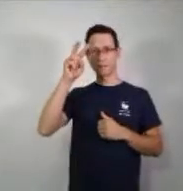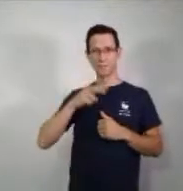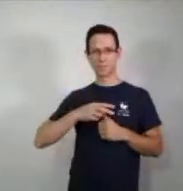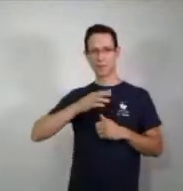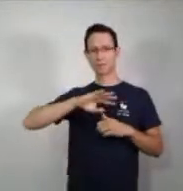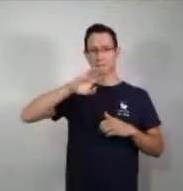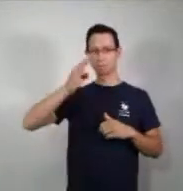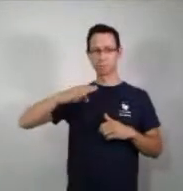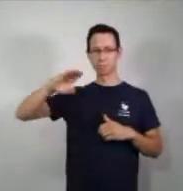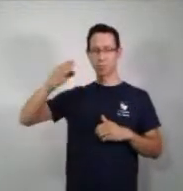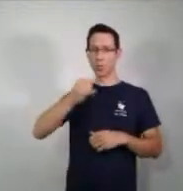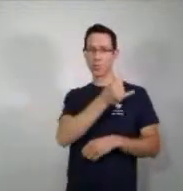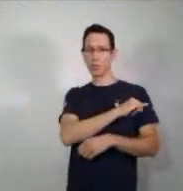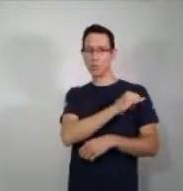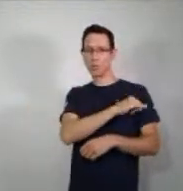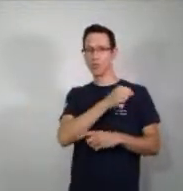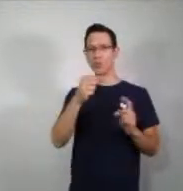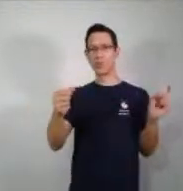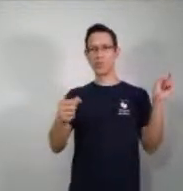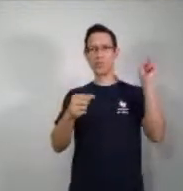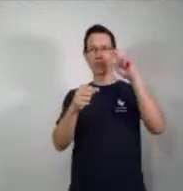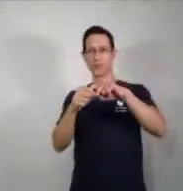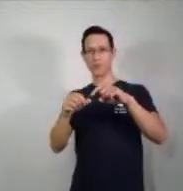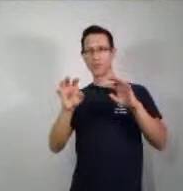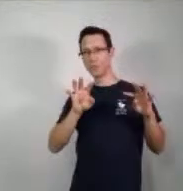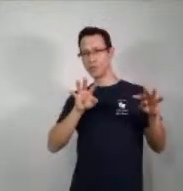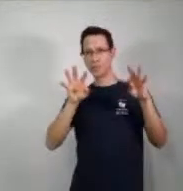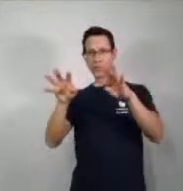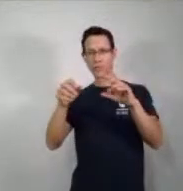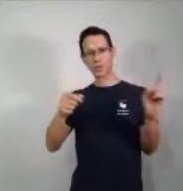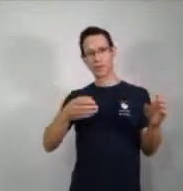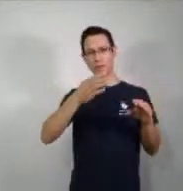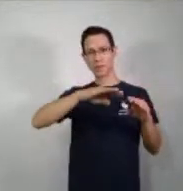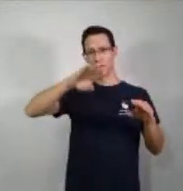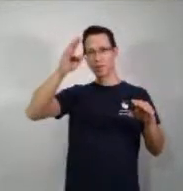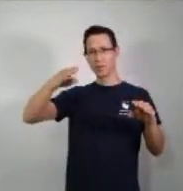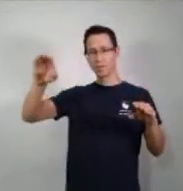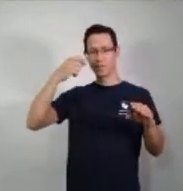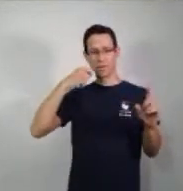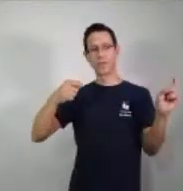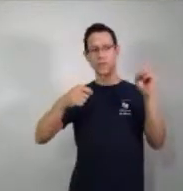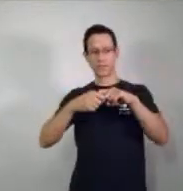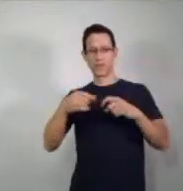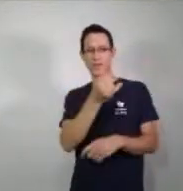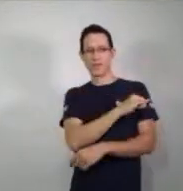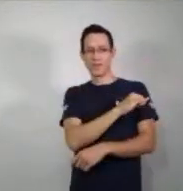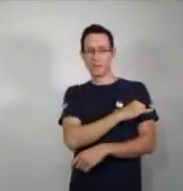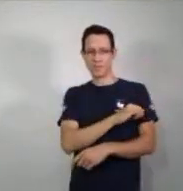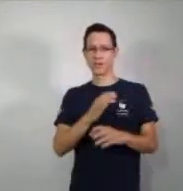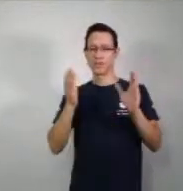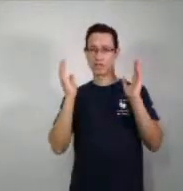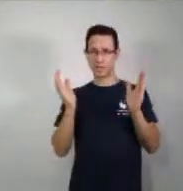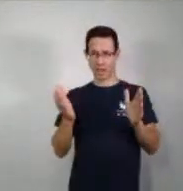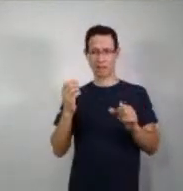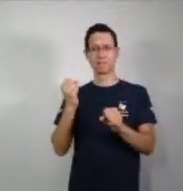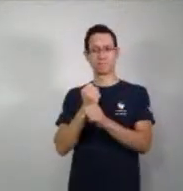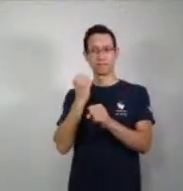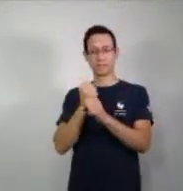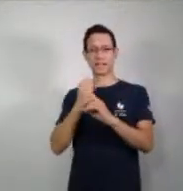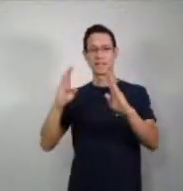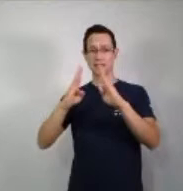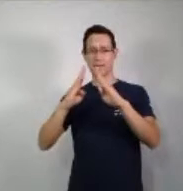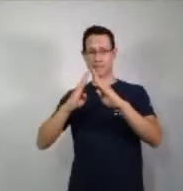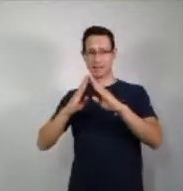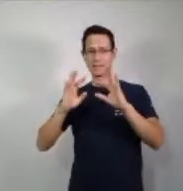eles sabem que eles estão voltando para casa, né, que é a casa realmente deles. Nessa altura, eles já tinham construído uma casa, de fato,